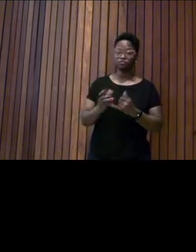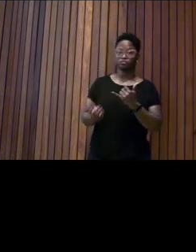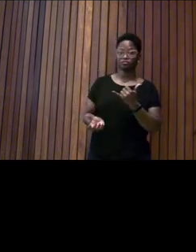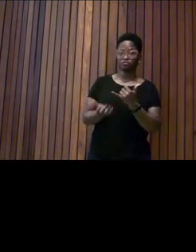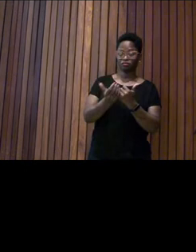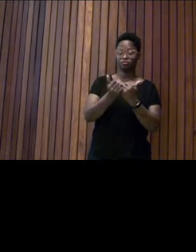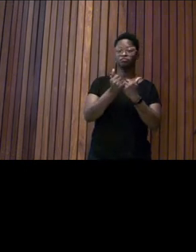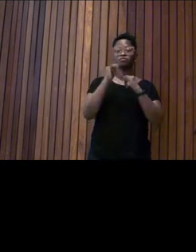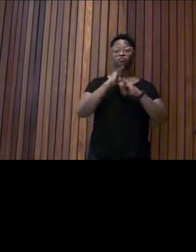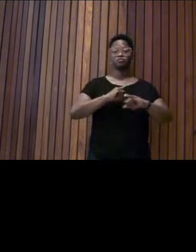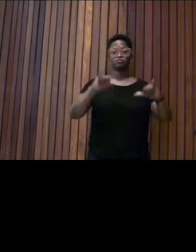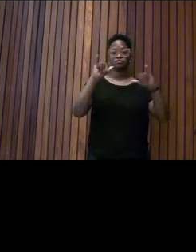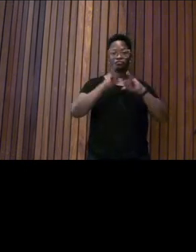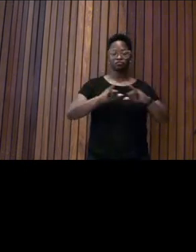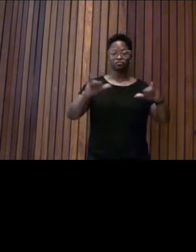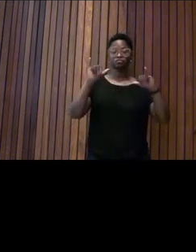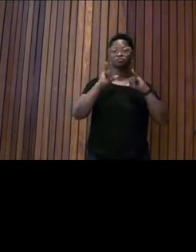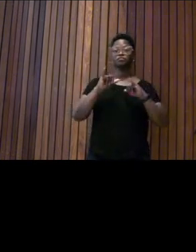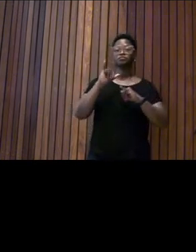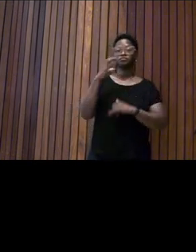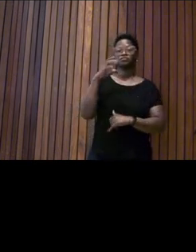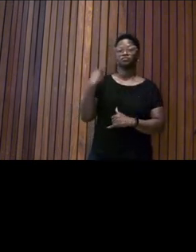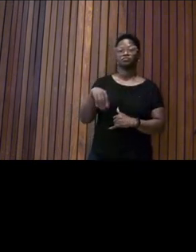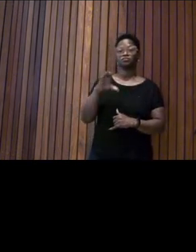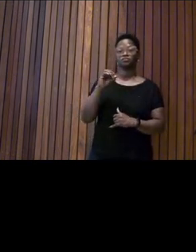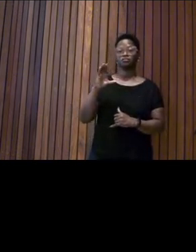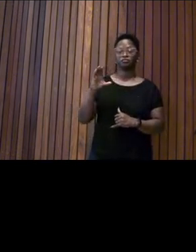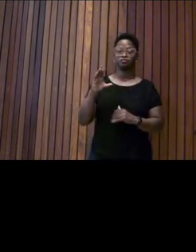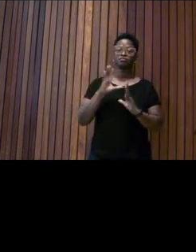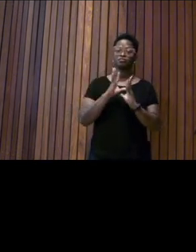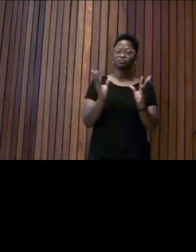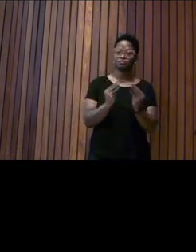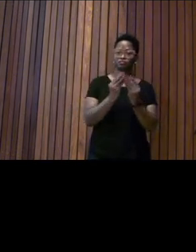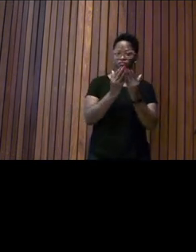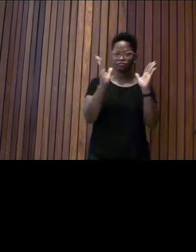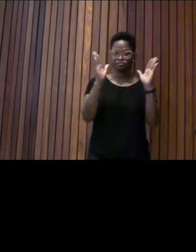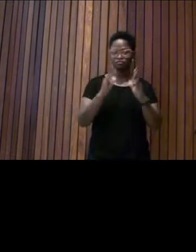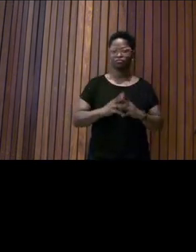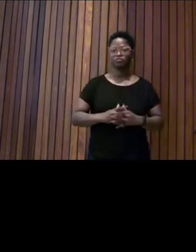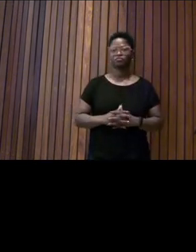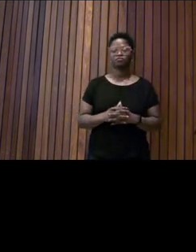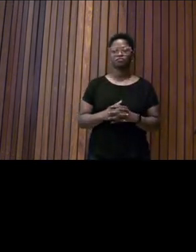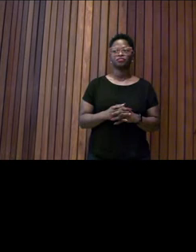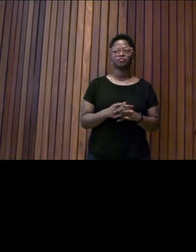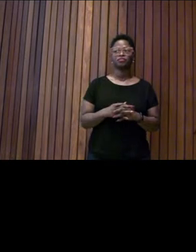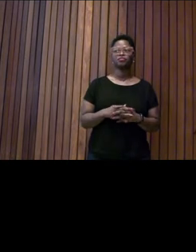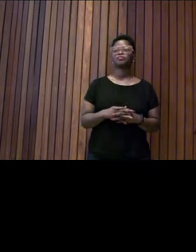Divulgação Científica da Casa de Oswaldo Cruz, para algumas palavras de abertura.